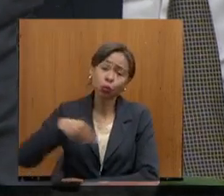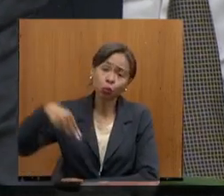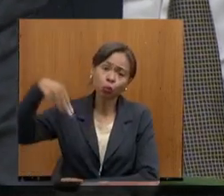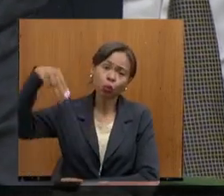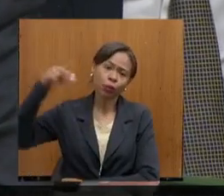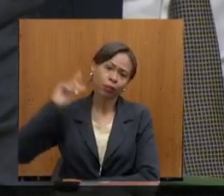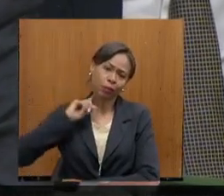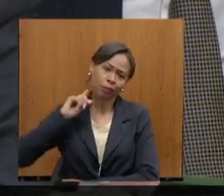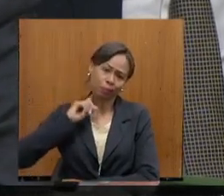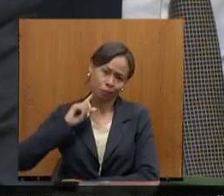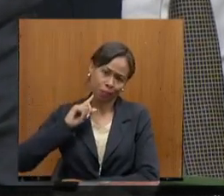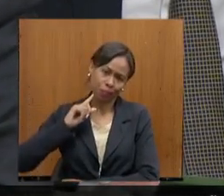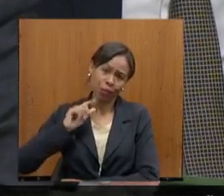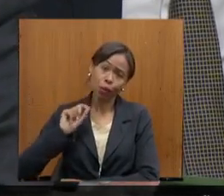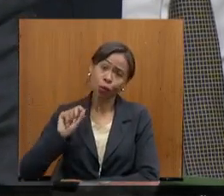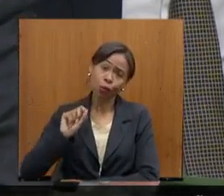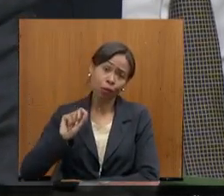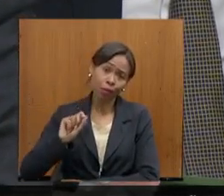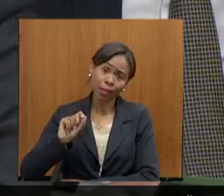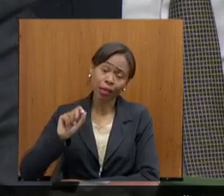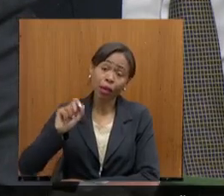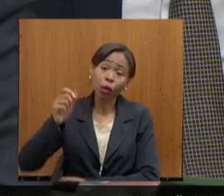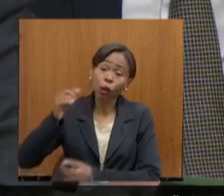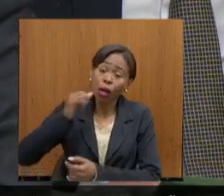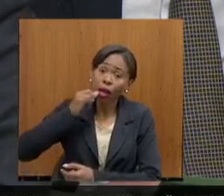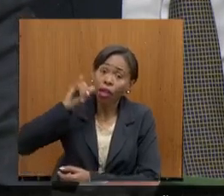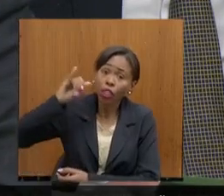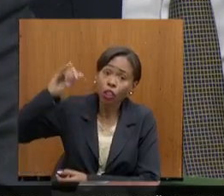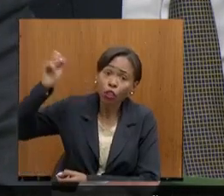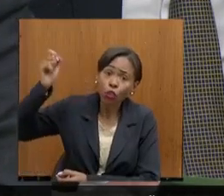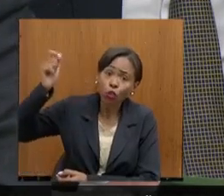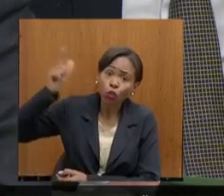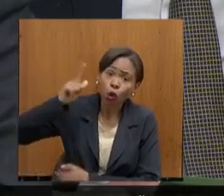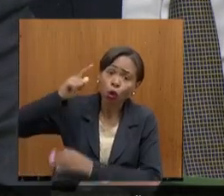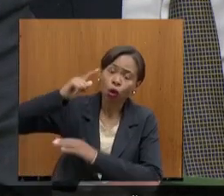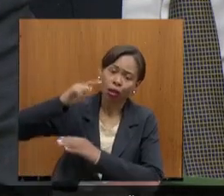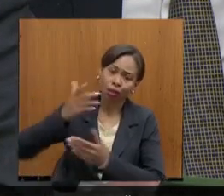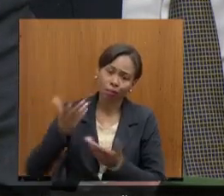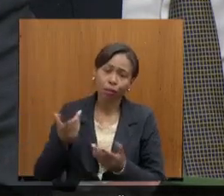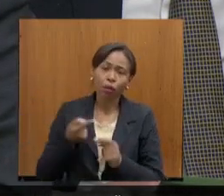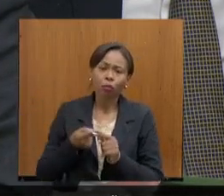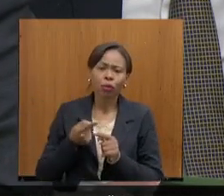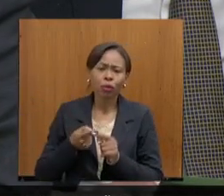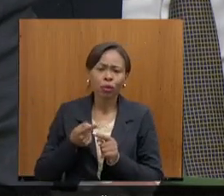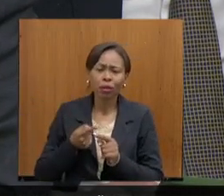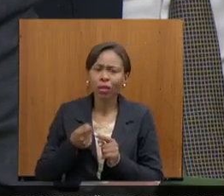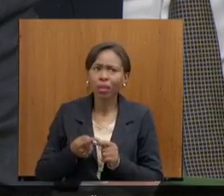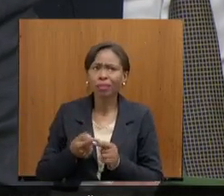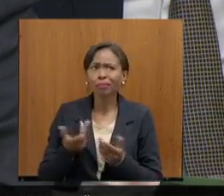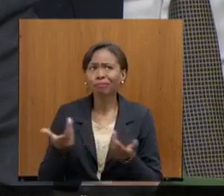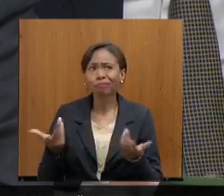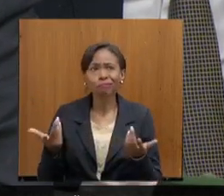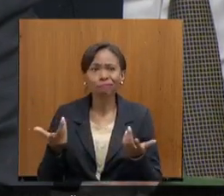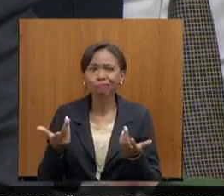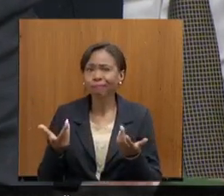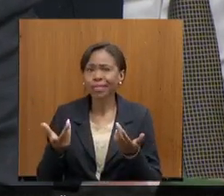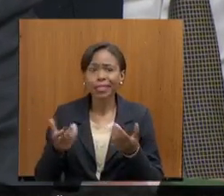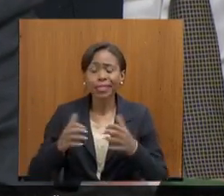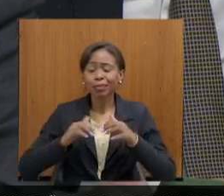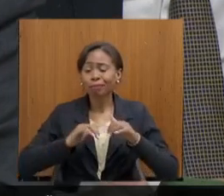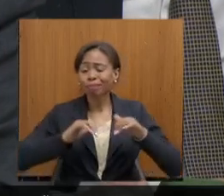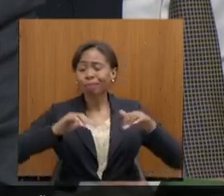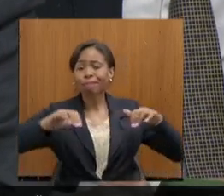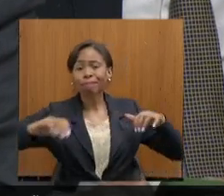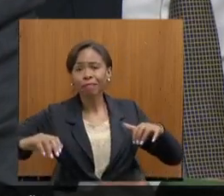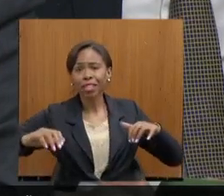artesiano com energia solar at localismo distantes associações muito distantes e tem